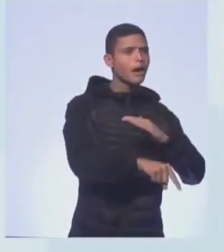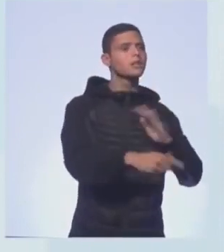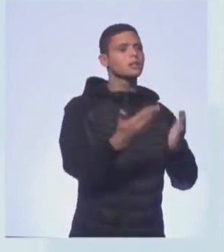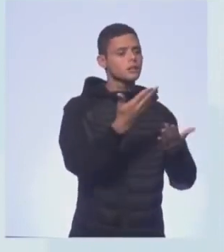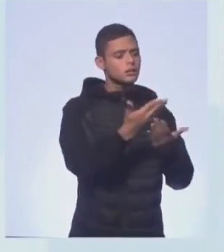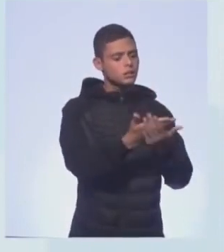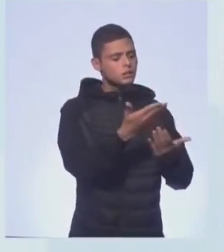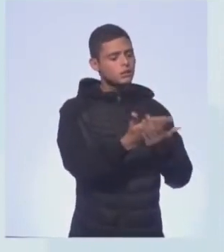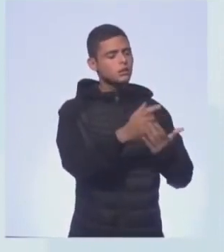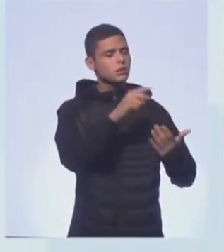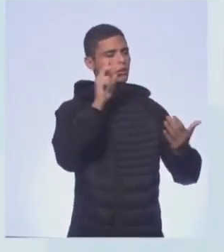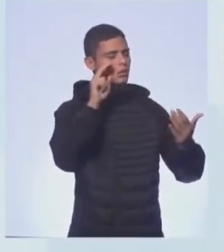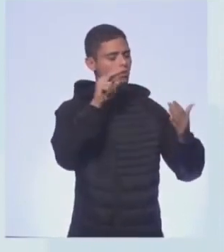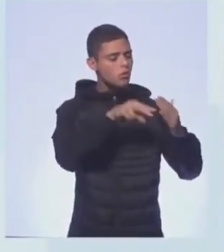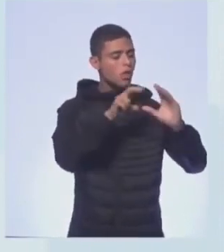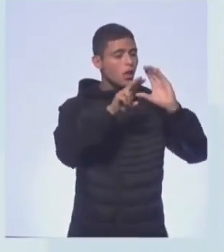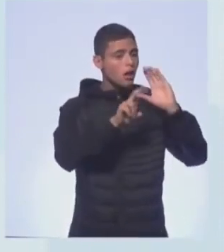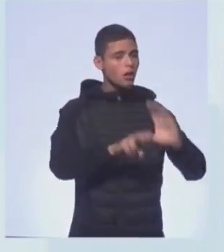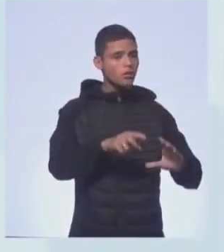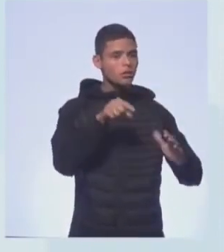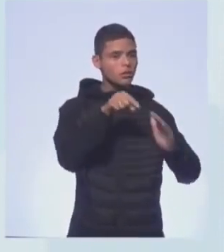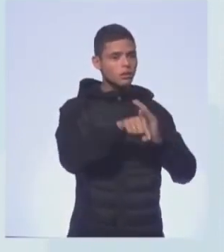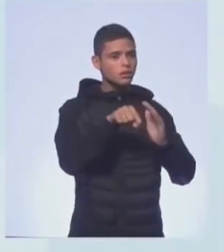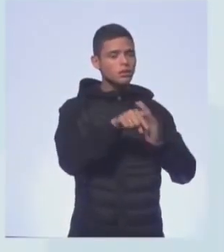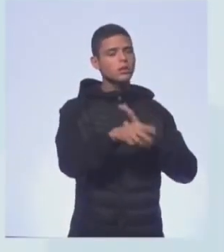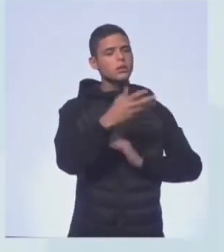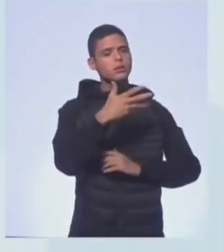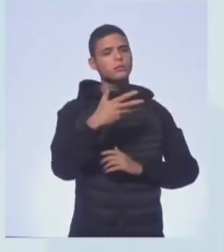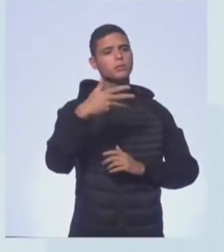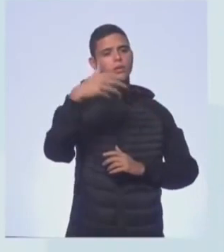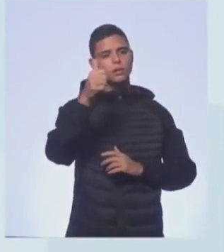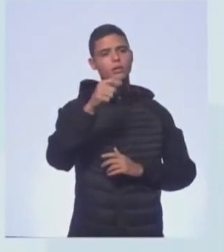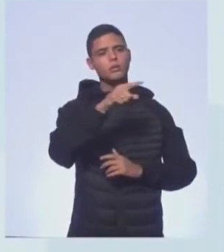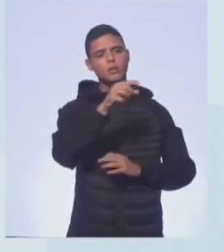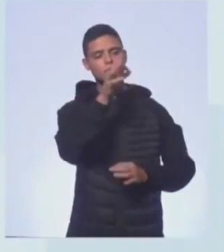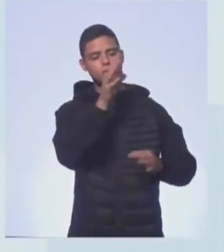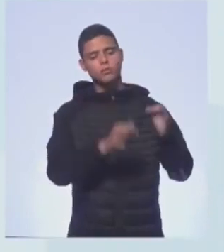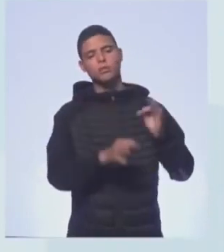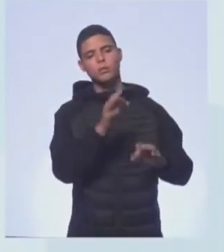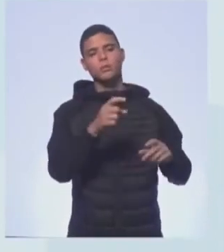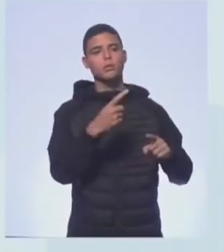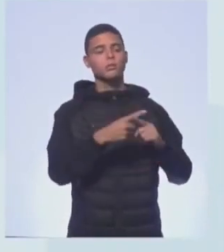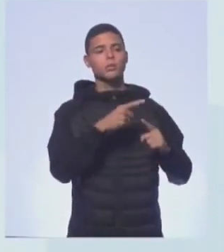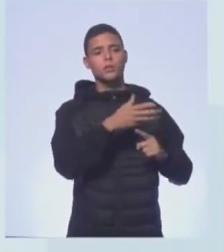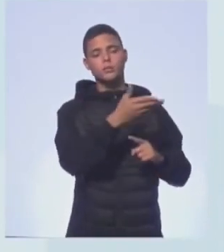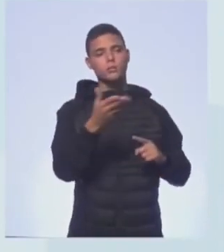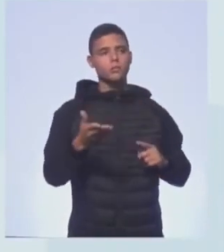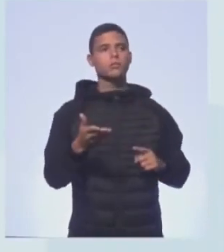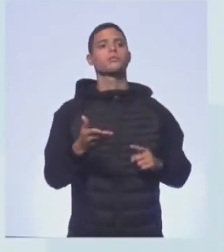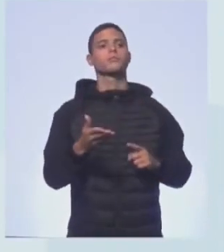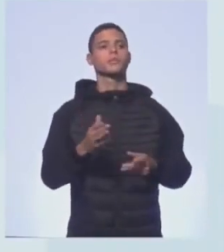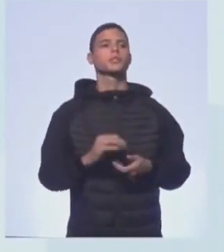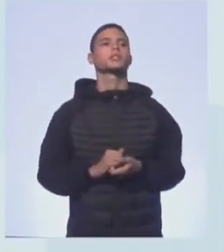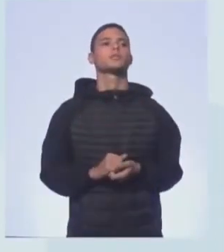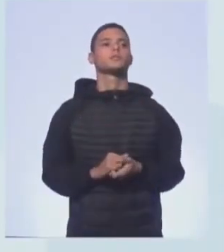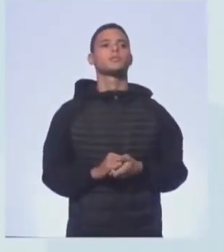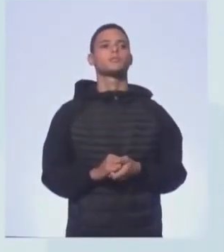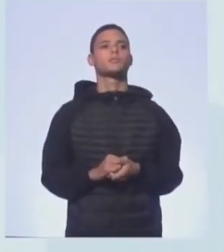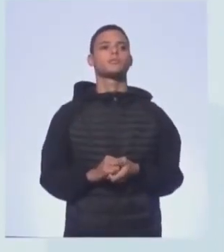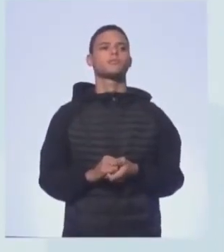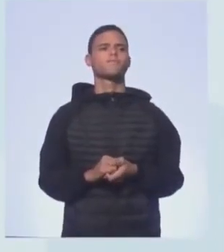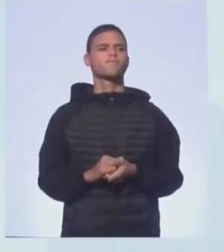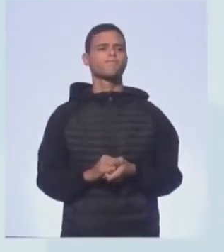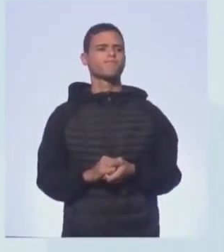mais você lê, quanto mais fontes você pesquisa, melhor fica o seu julgamento, porque você não fica tão como é